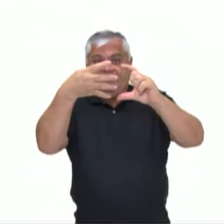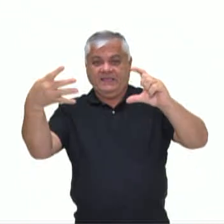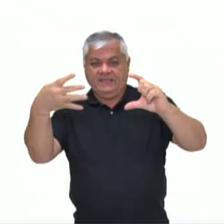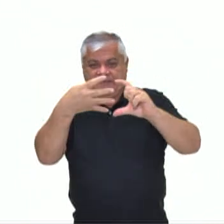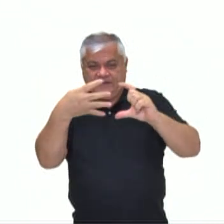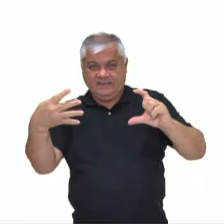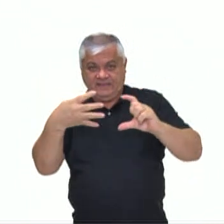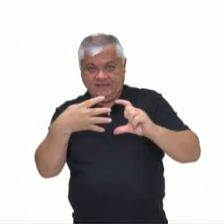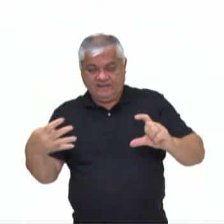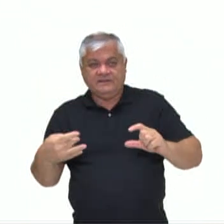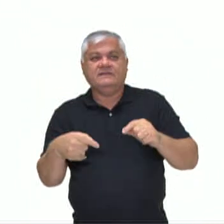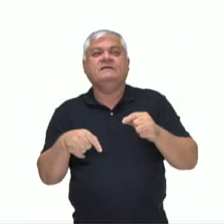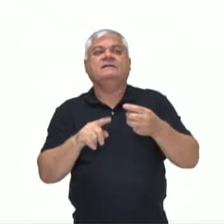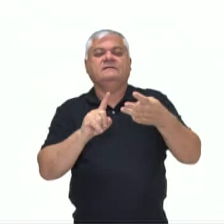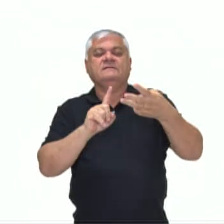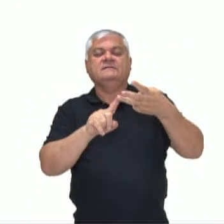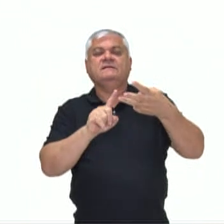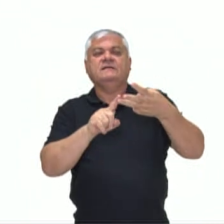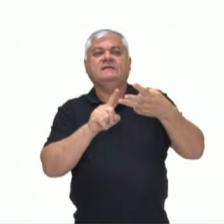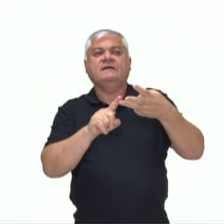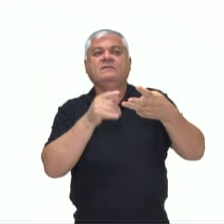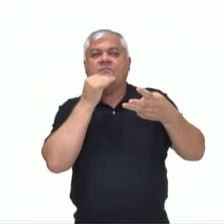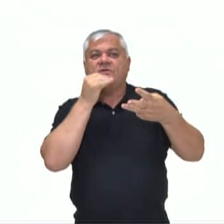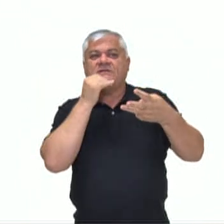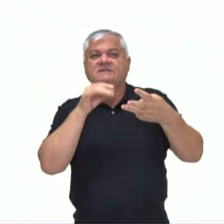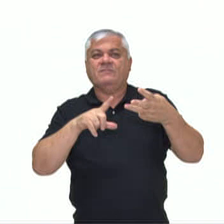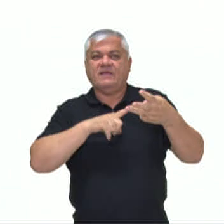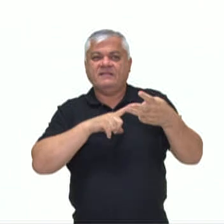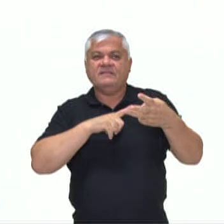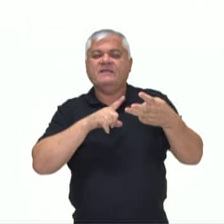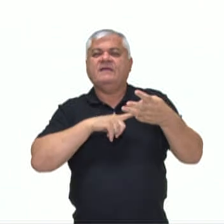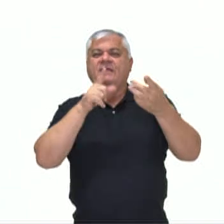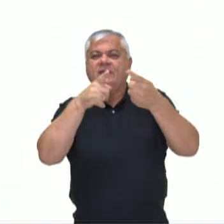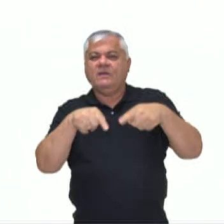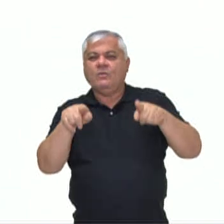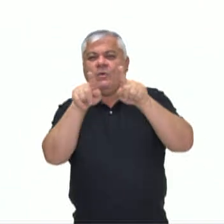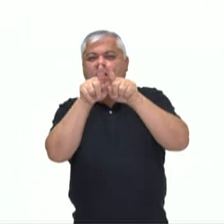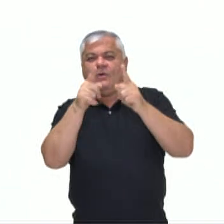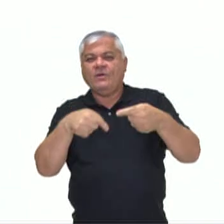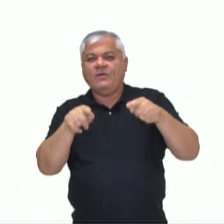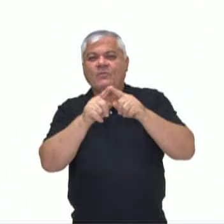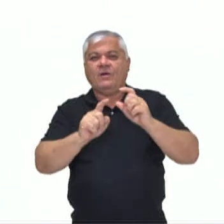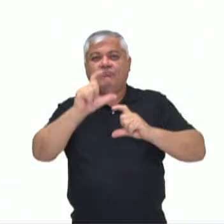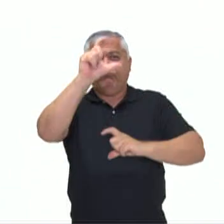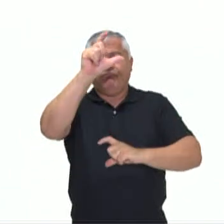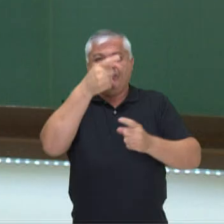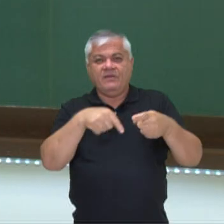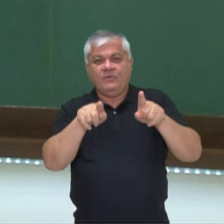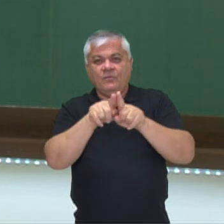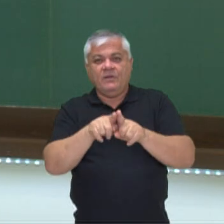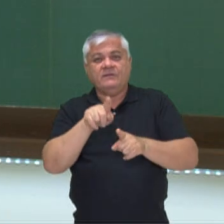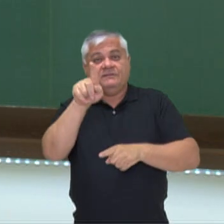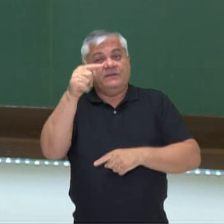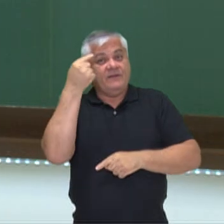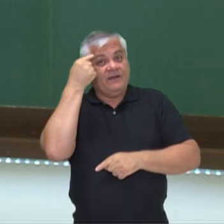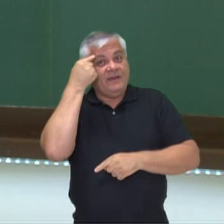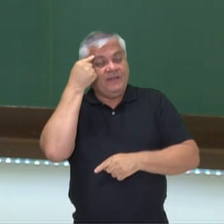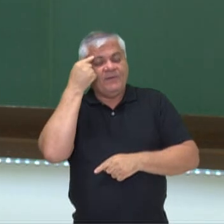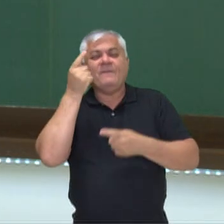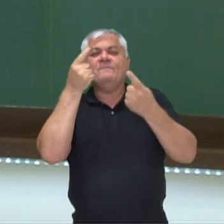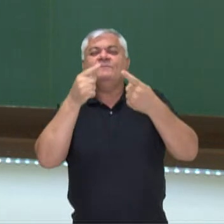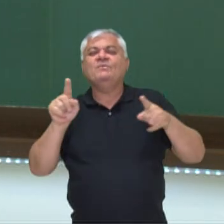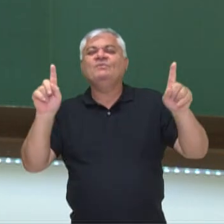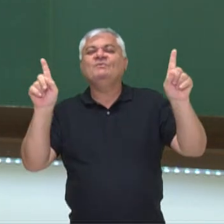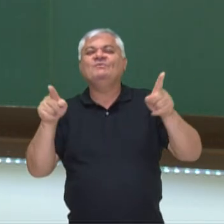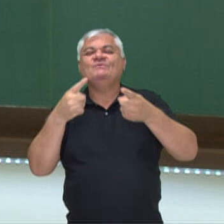refrain ou chorus, refrão, estrofe que se repete. Aqui eu gostaria que você se lembrasse da